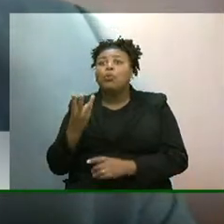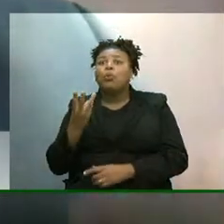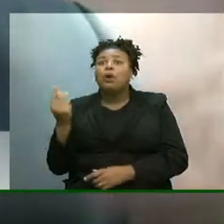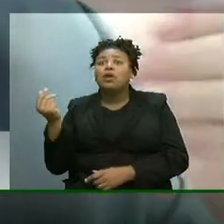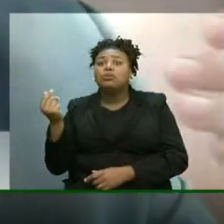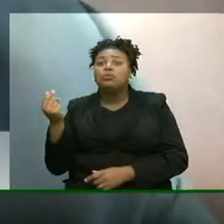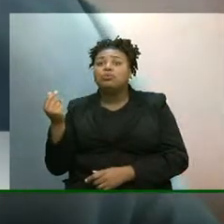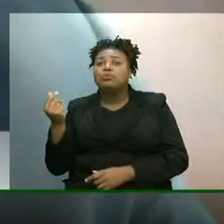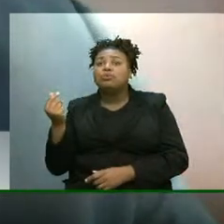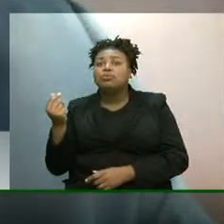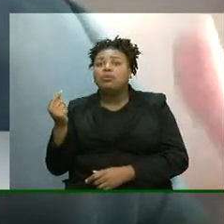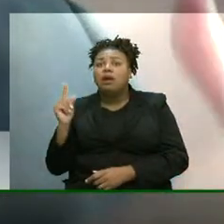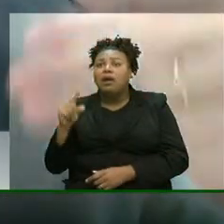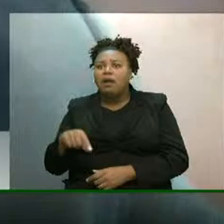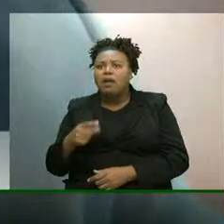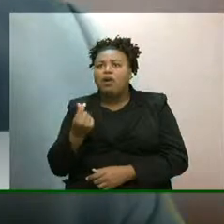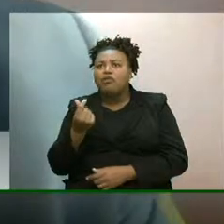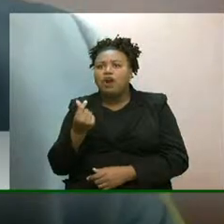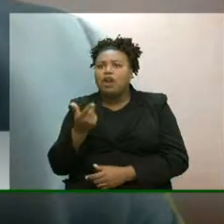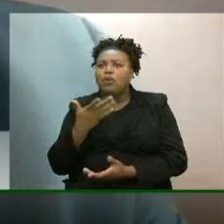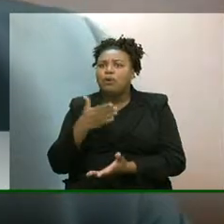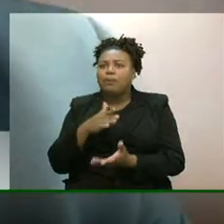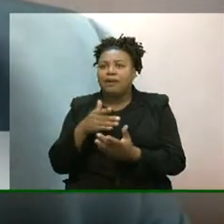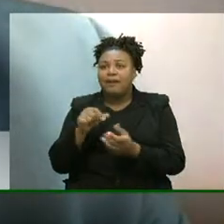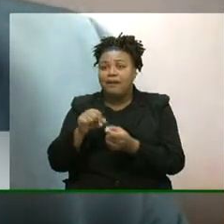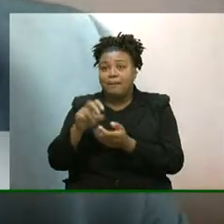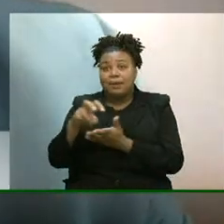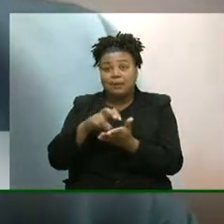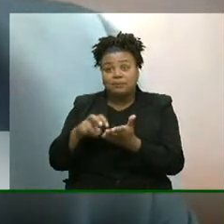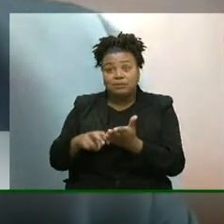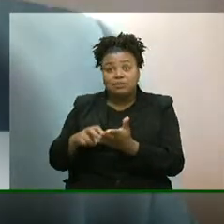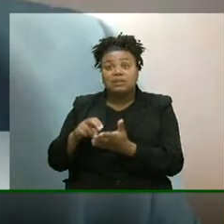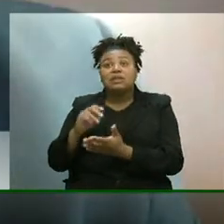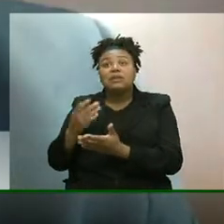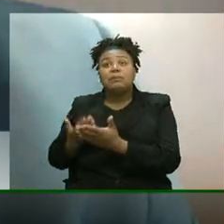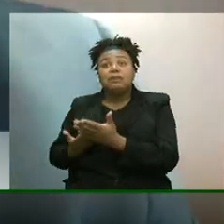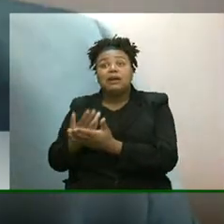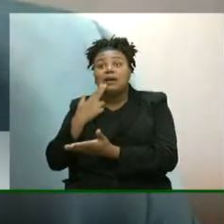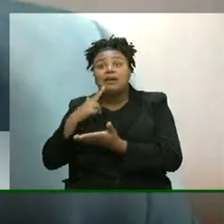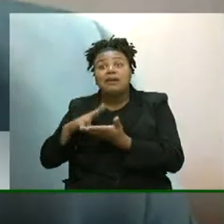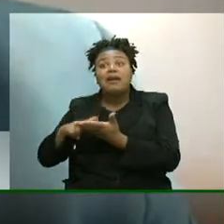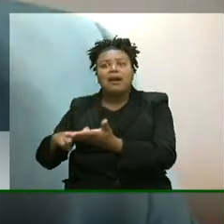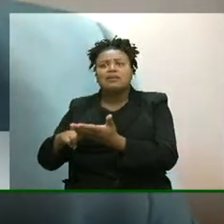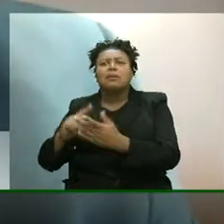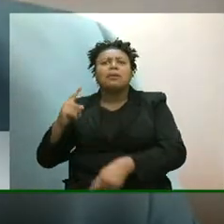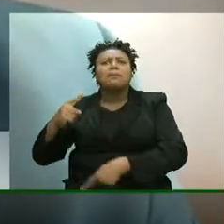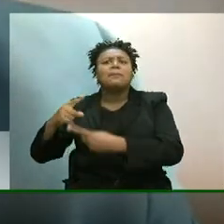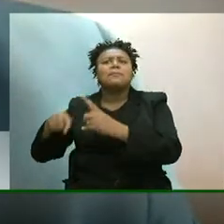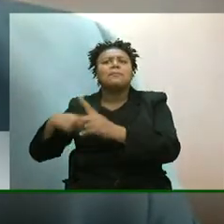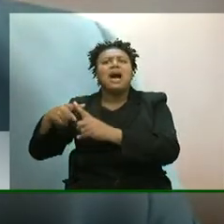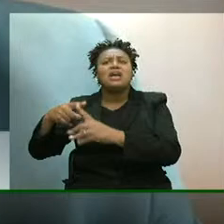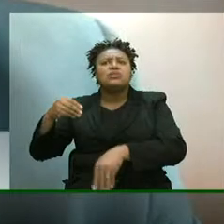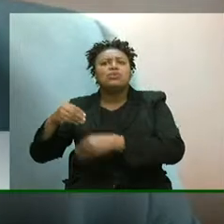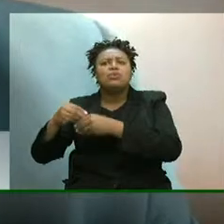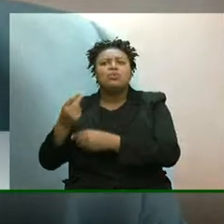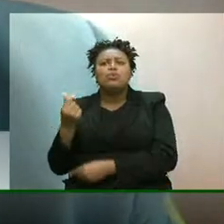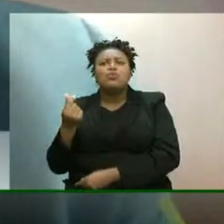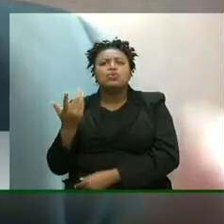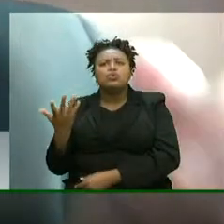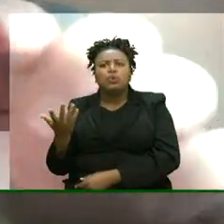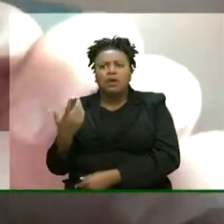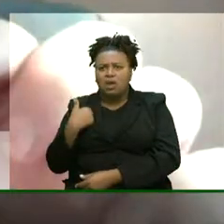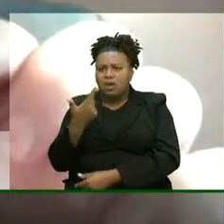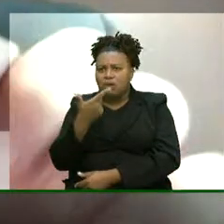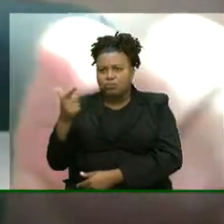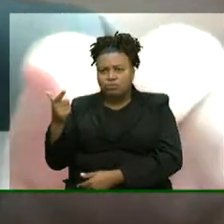é a expedição e o envio? E o que mais compõe este custo? Eu não tenho isto. Então, se